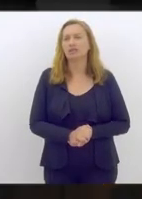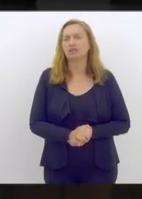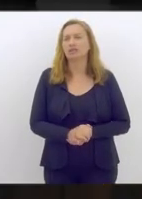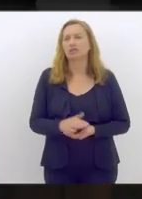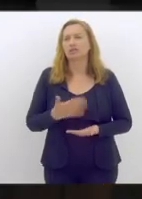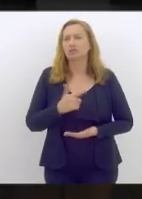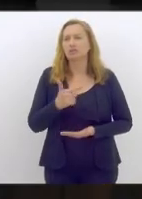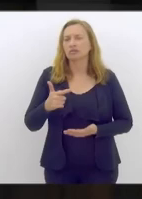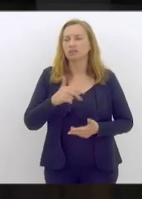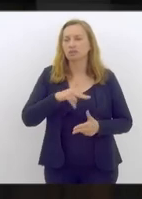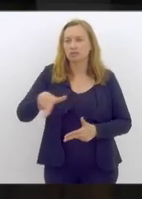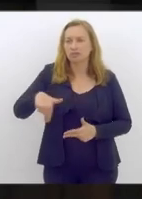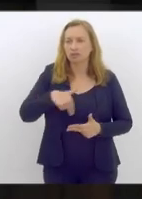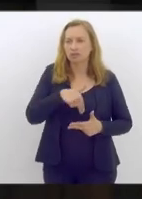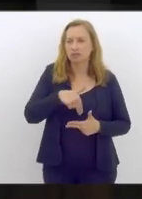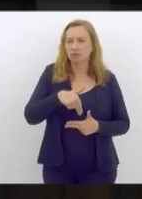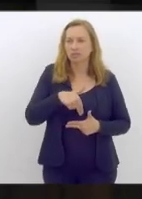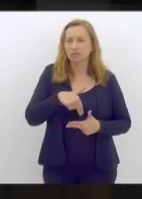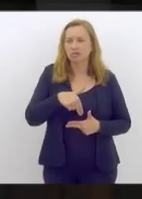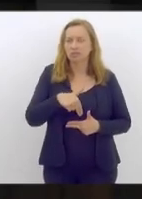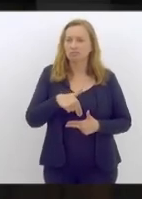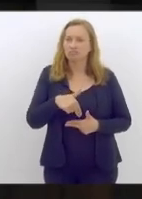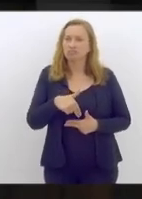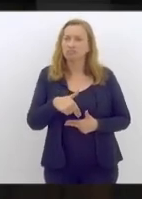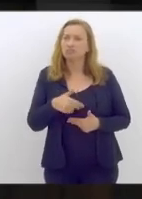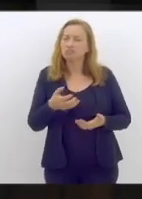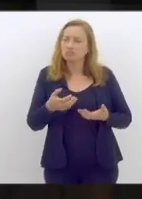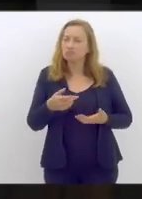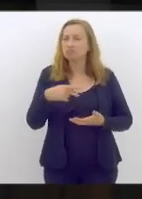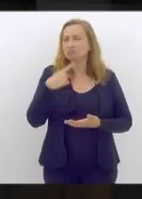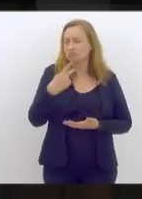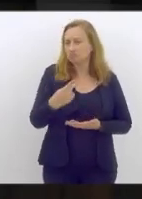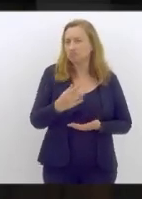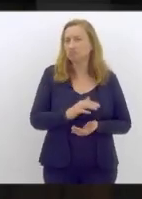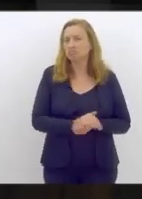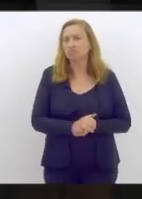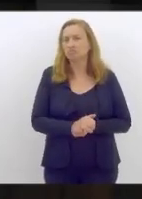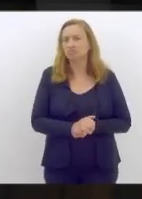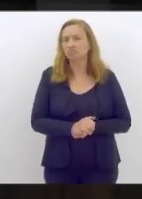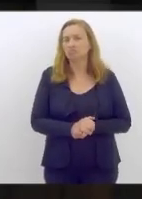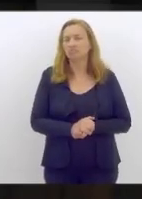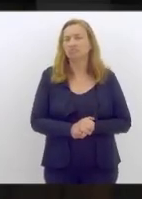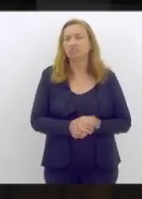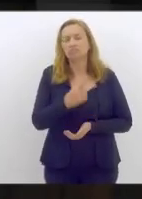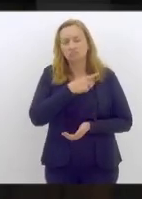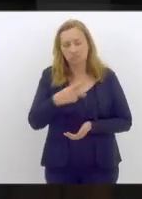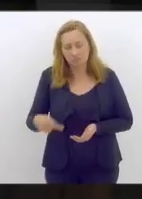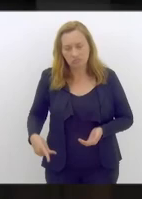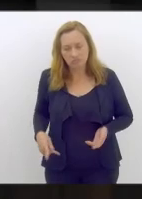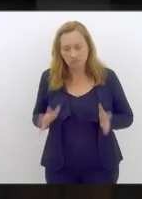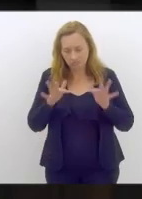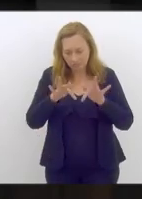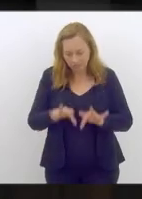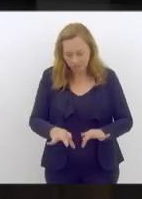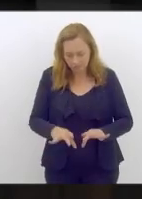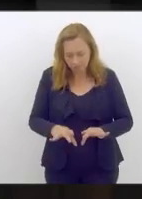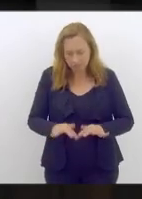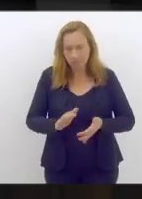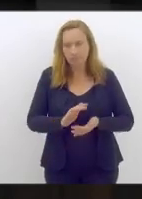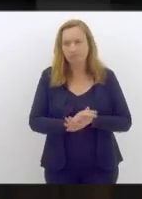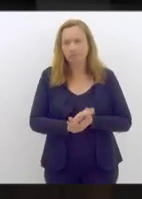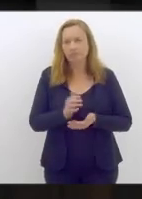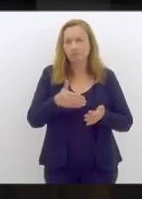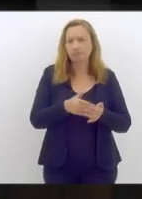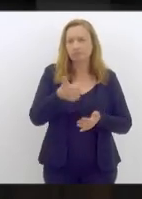não havendo mais orador ou oradora inscritos a presidência suspende apresente